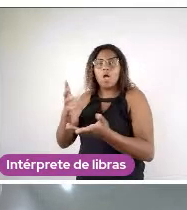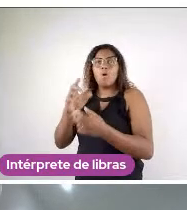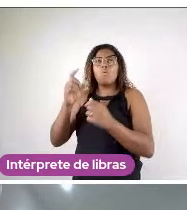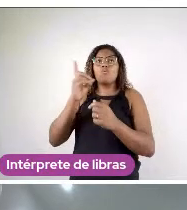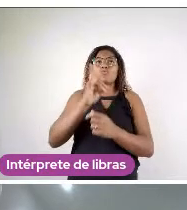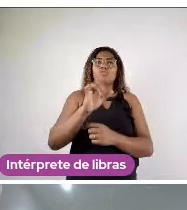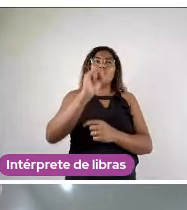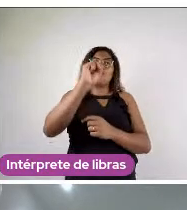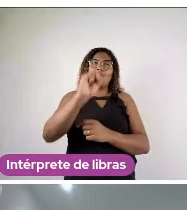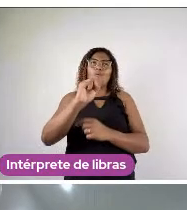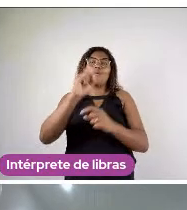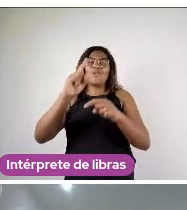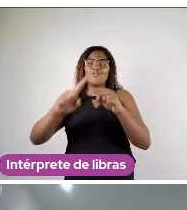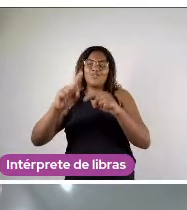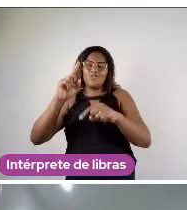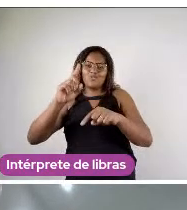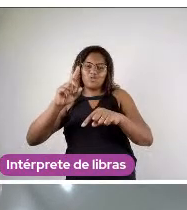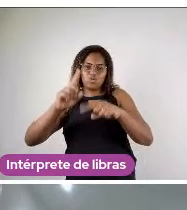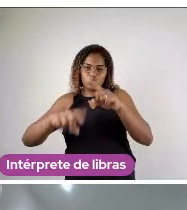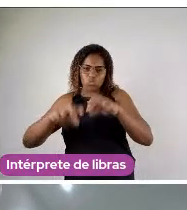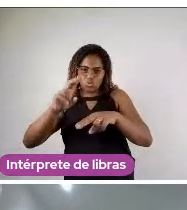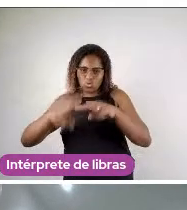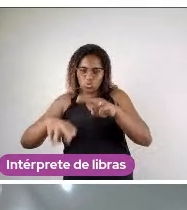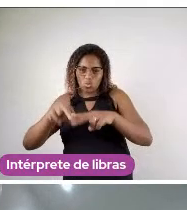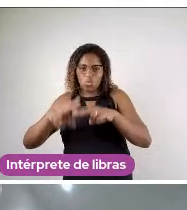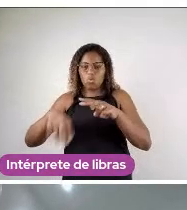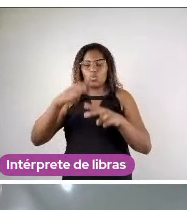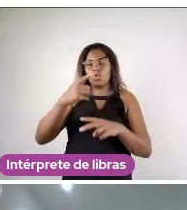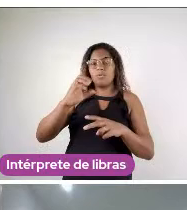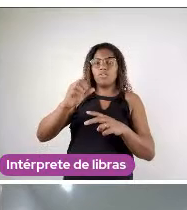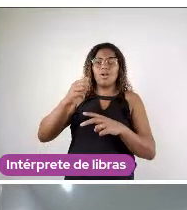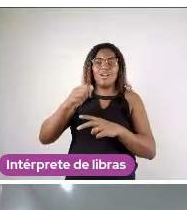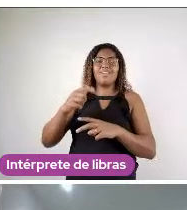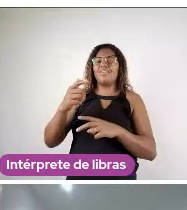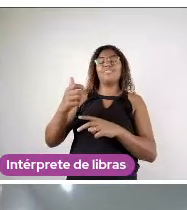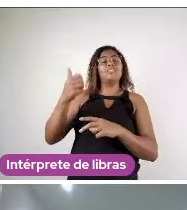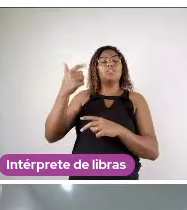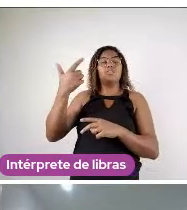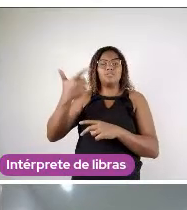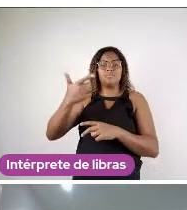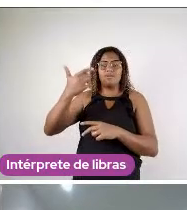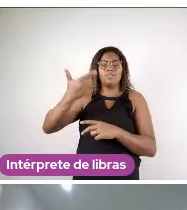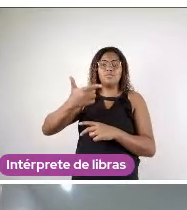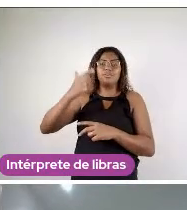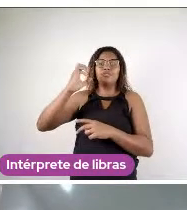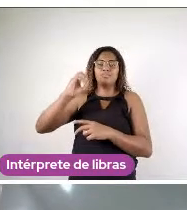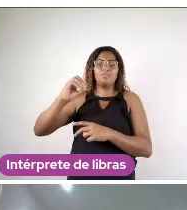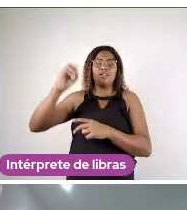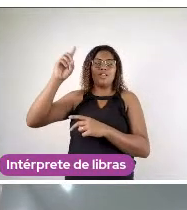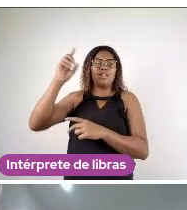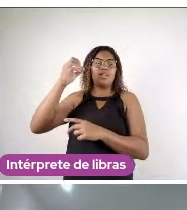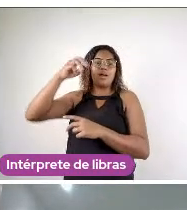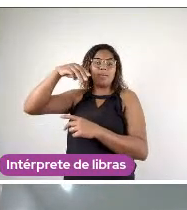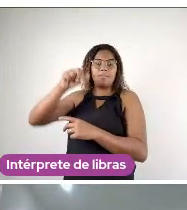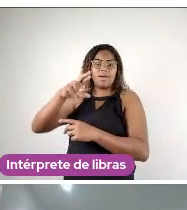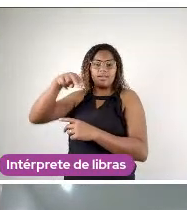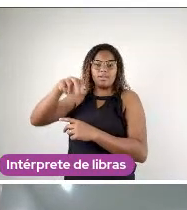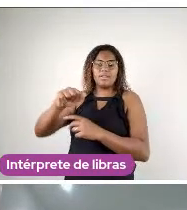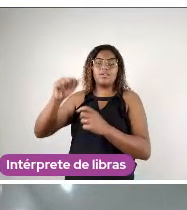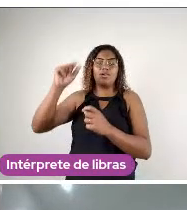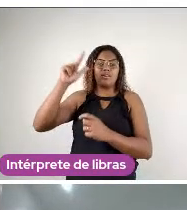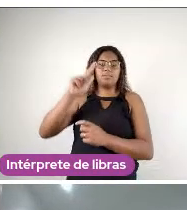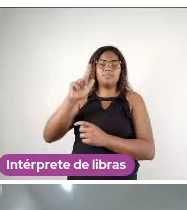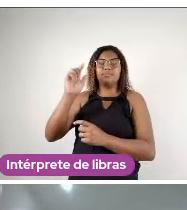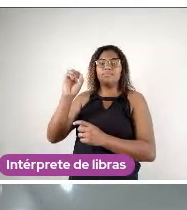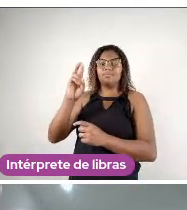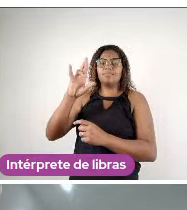2022, houve lá na Marina da Glória um evento de Semana do Meio Ambiente e Dia Mundial do